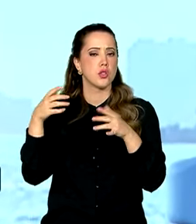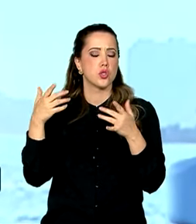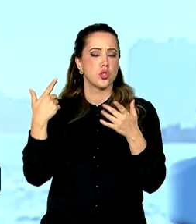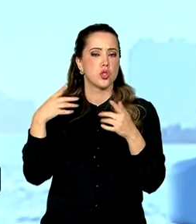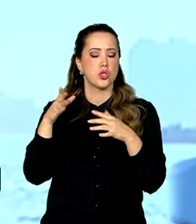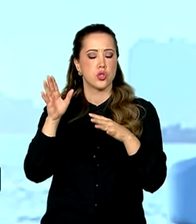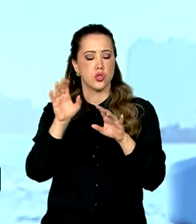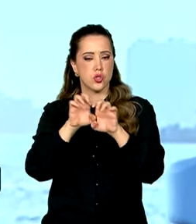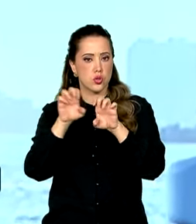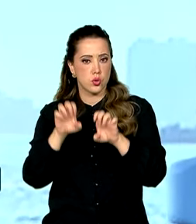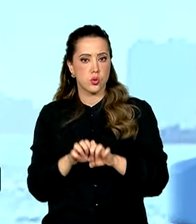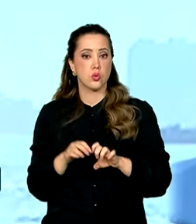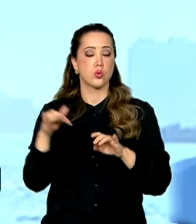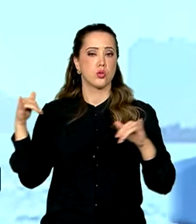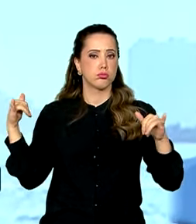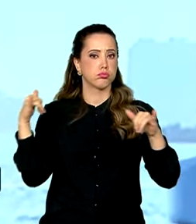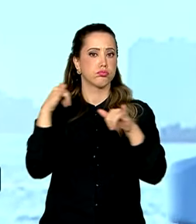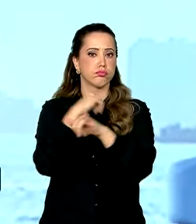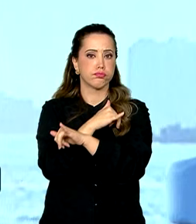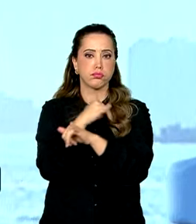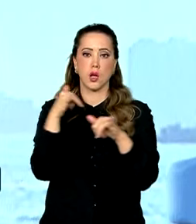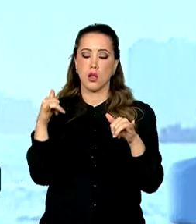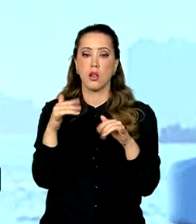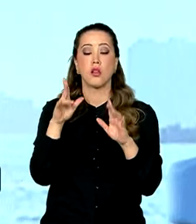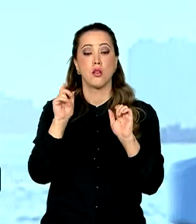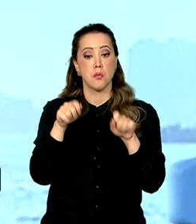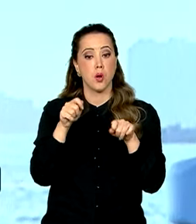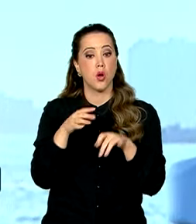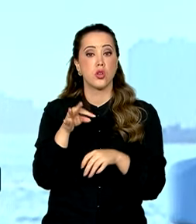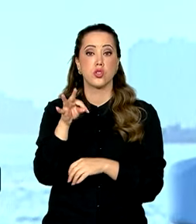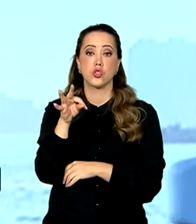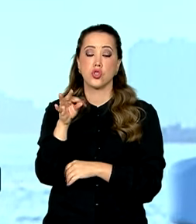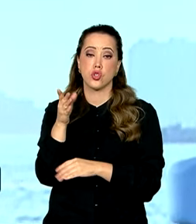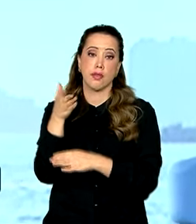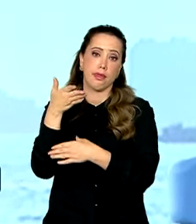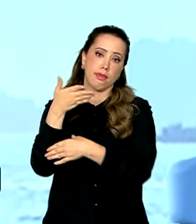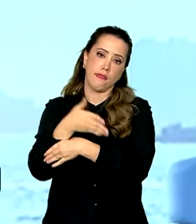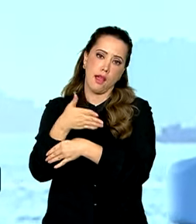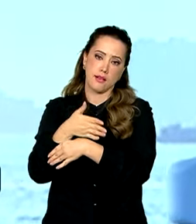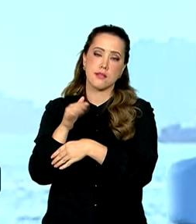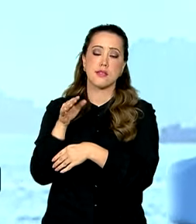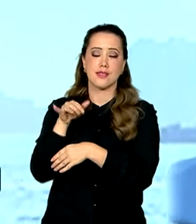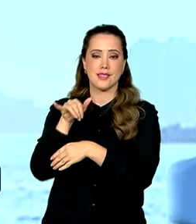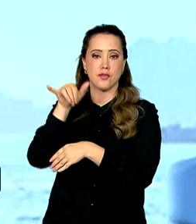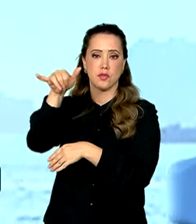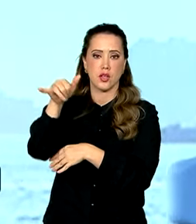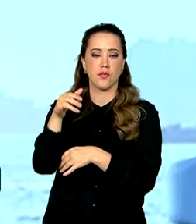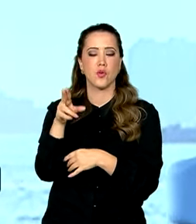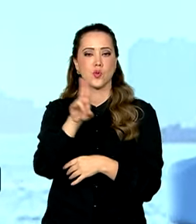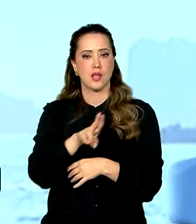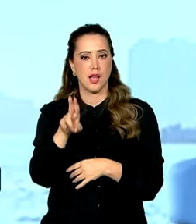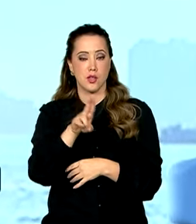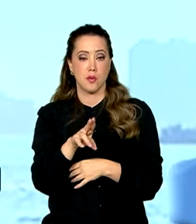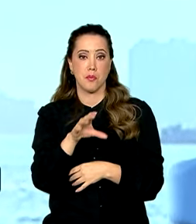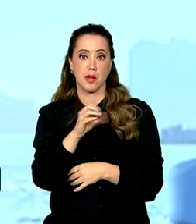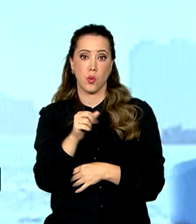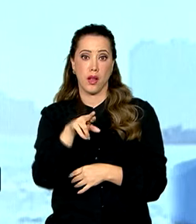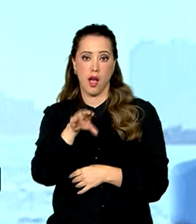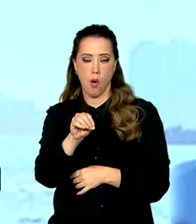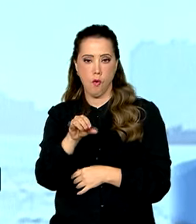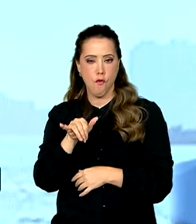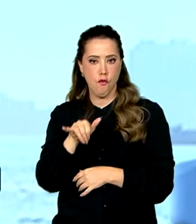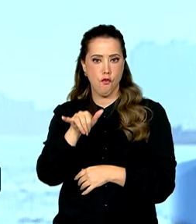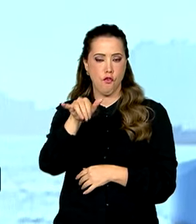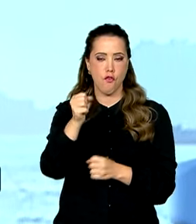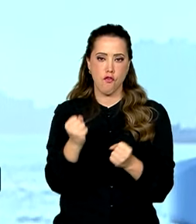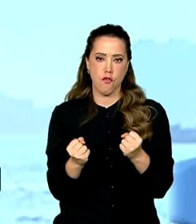incluindo um memorando de entendimento para operações de táxi aéreo com a IVE, o carro voador fabricado pela Embraer.